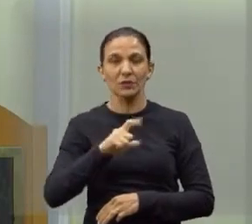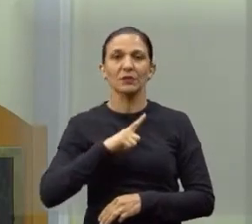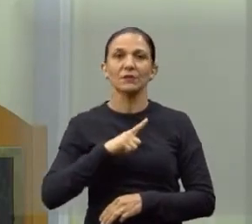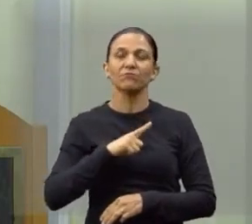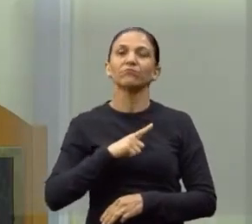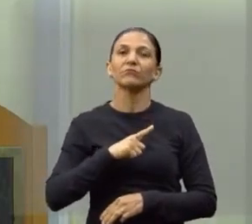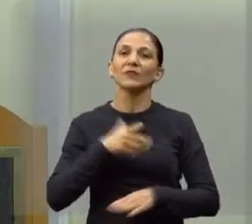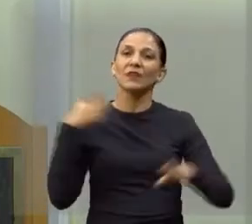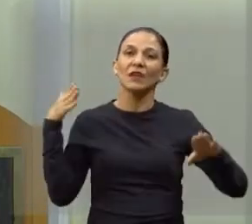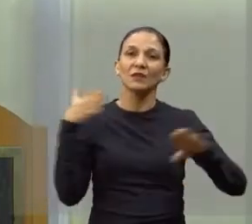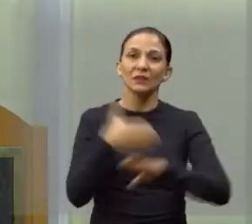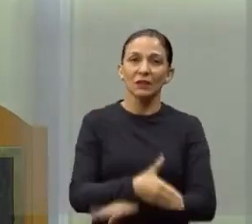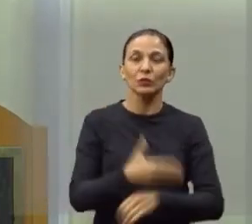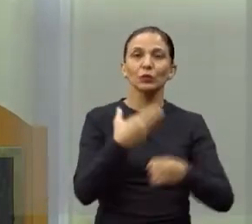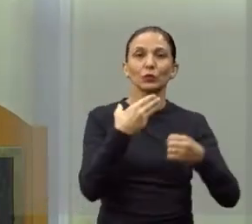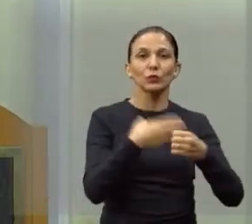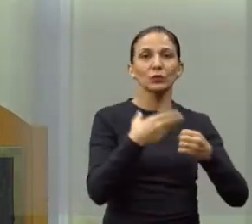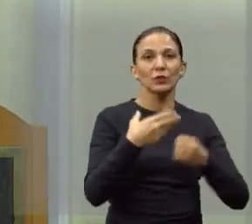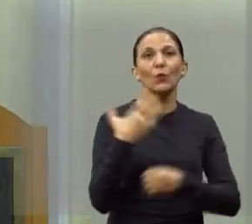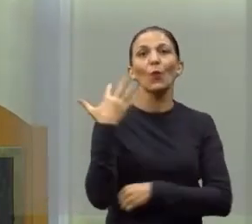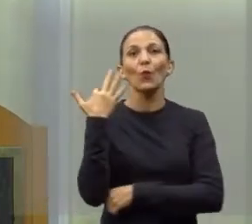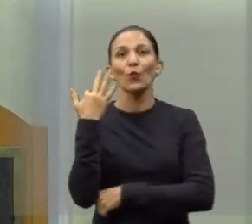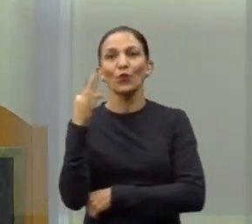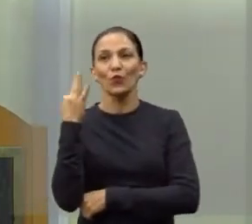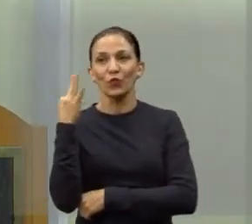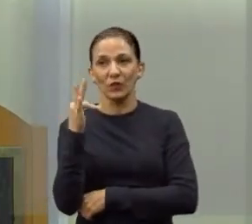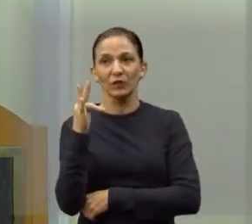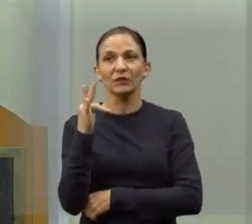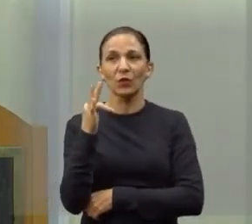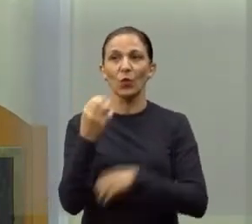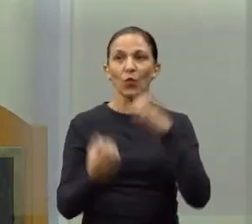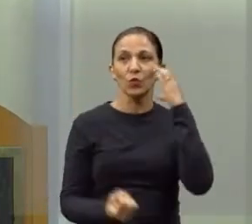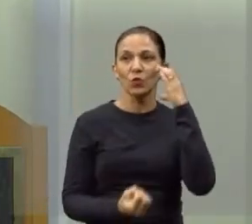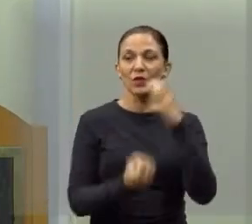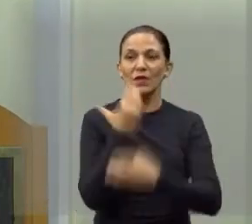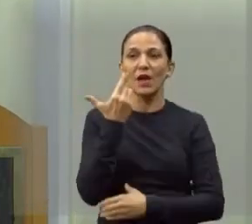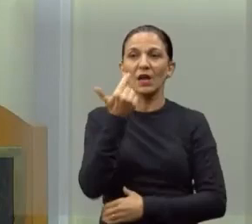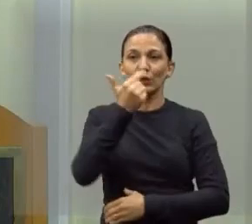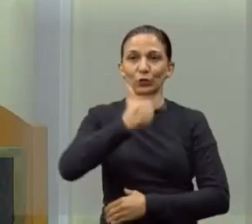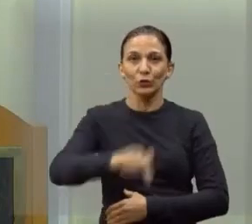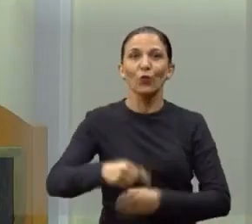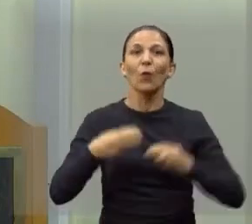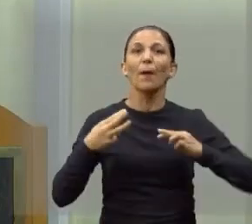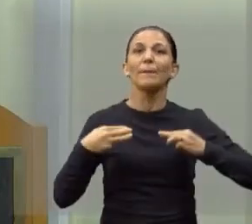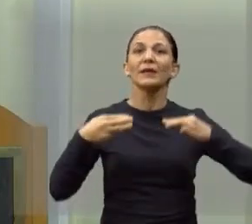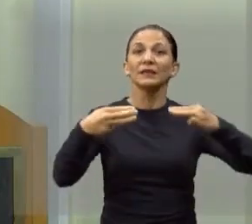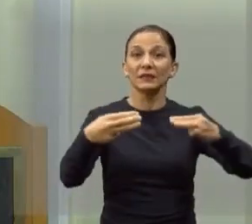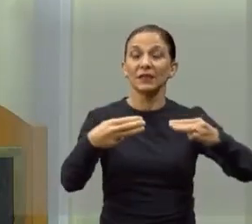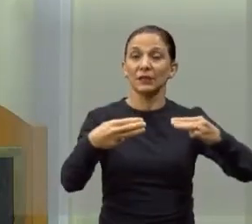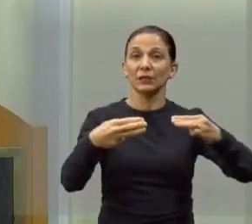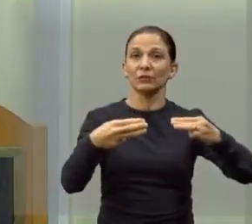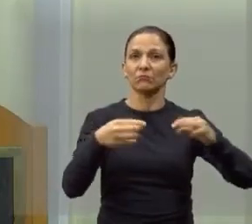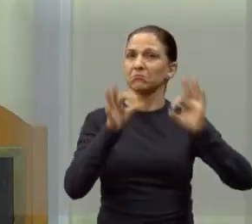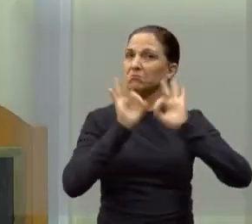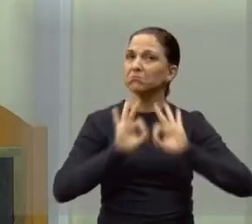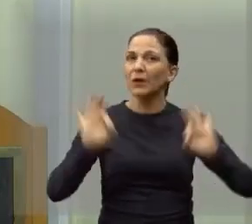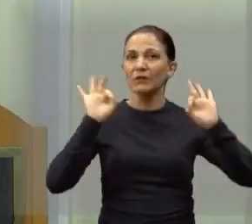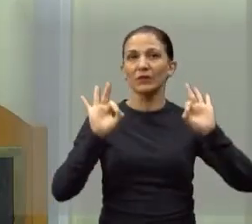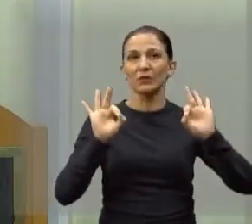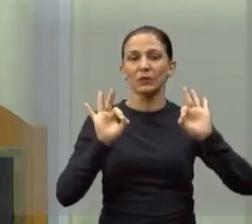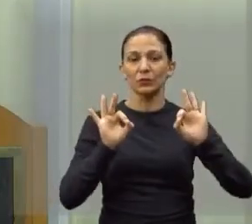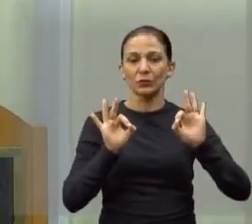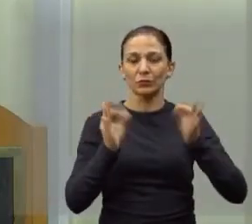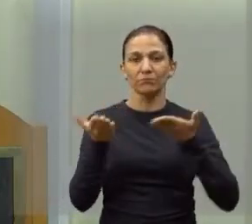entre município e federação com a recriação desse ministério que é tão fabuloso.